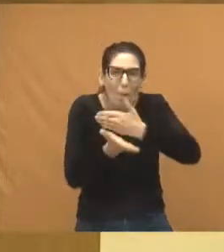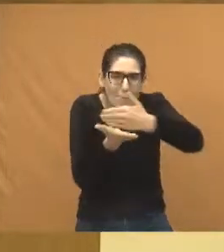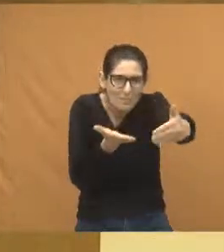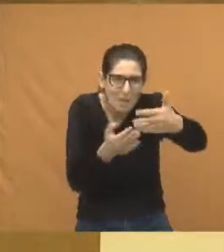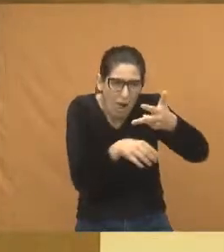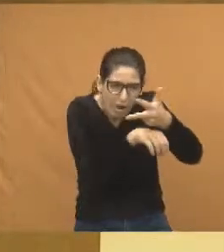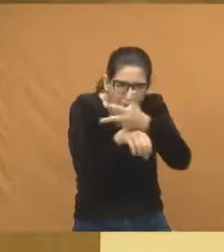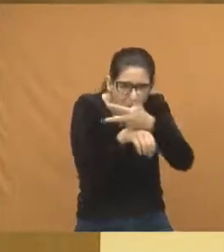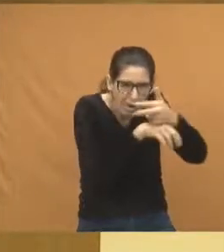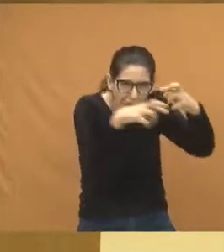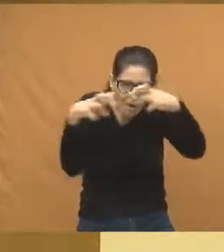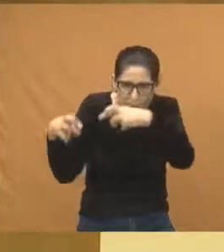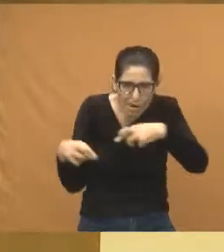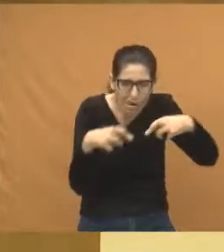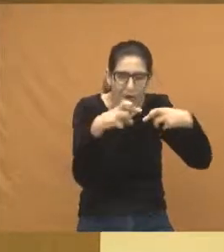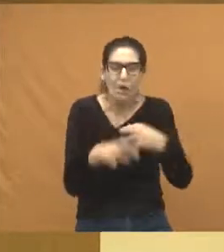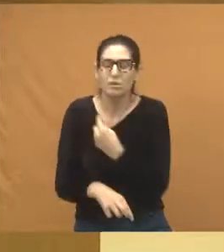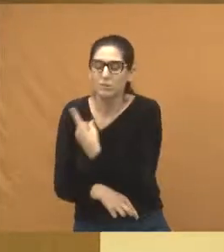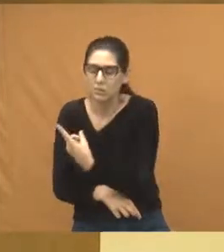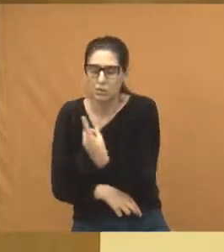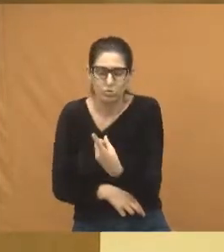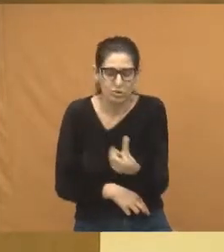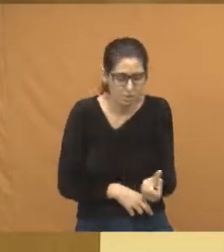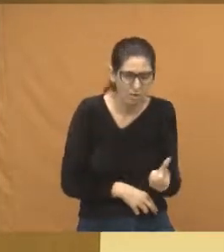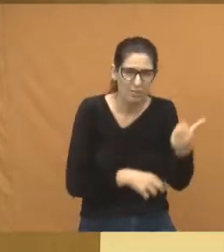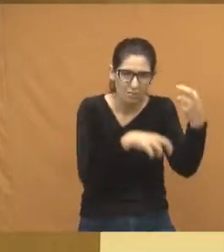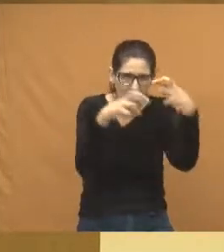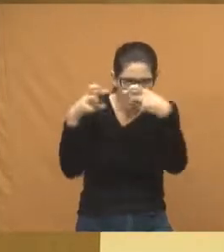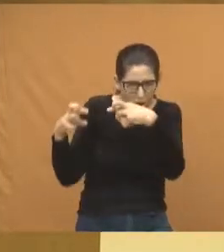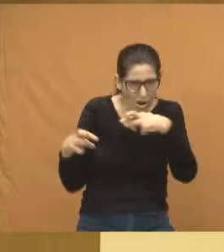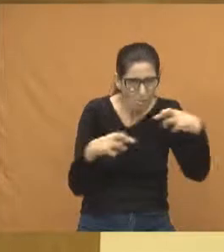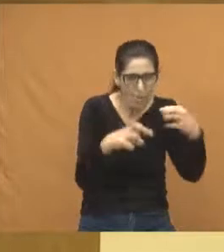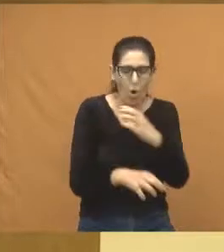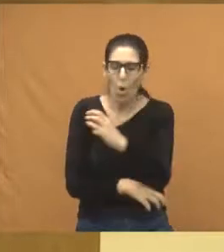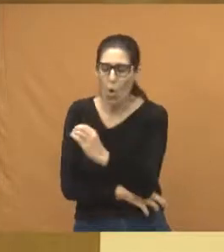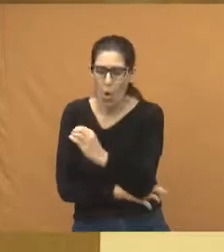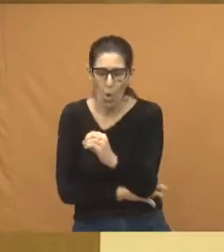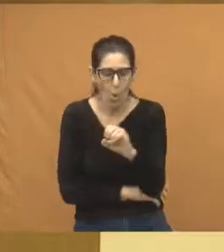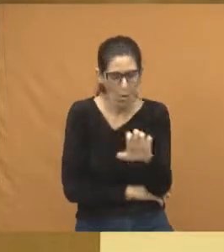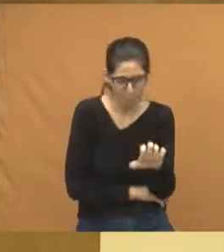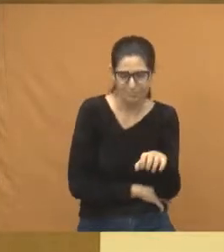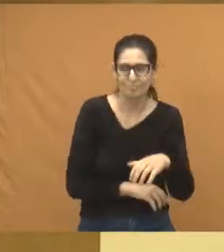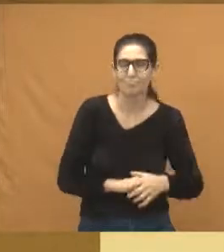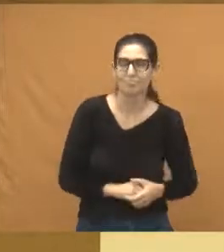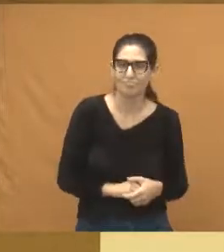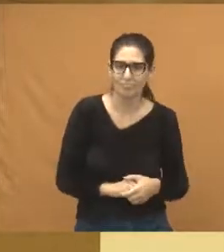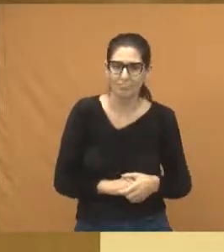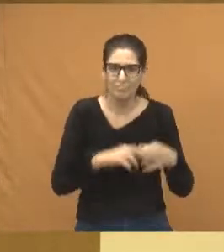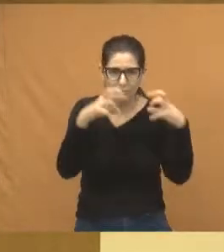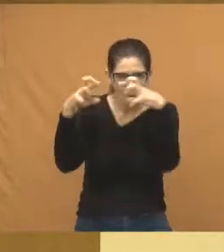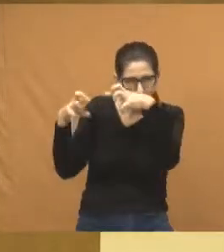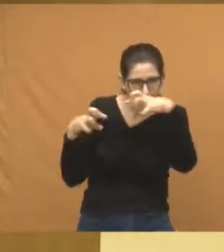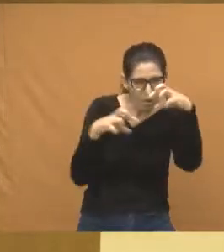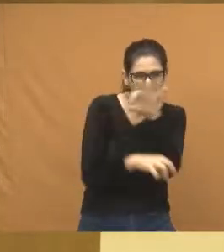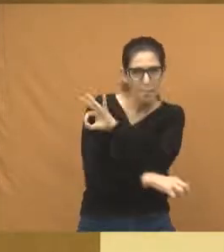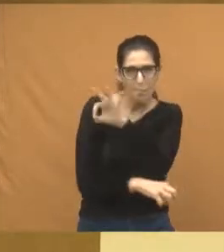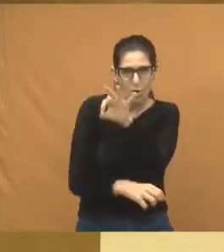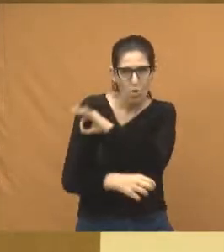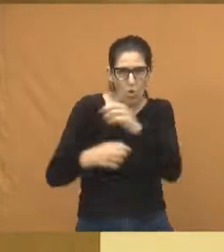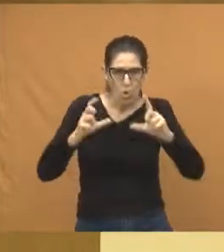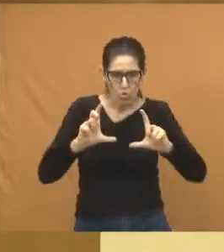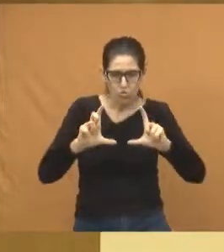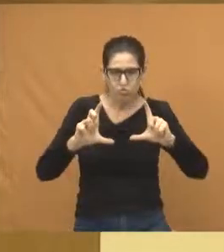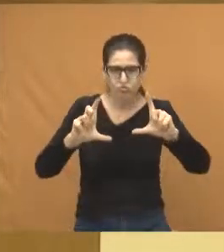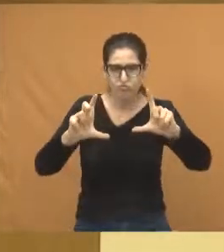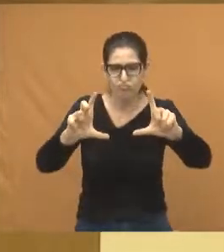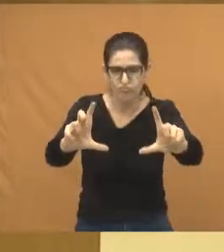com 116 câmeras. E a maioria dessas câmeras, vereador Valmir, é câmera que ela tem um zoom de 2